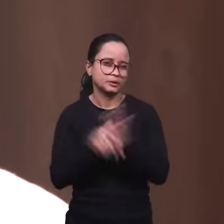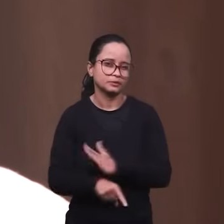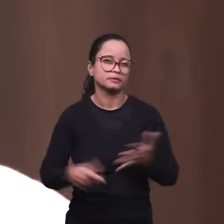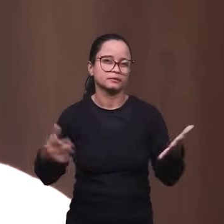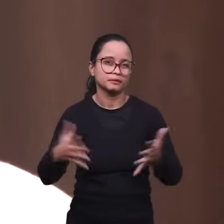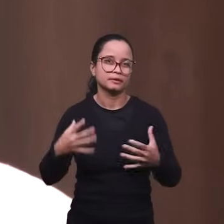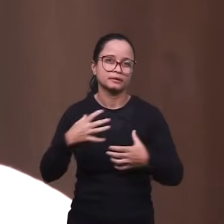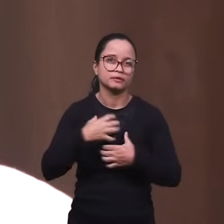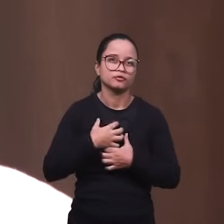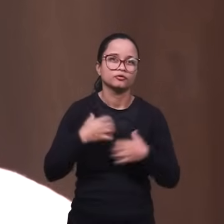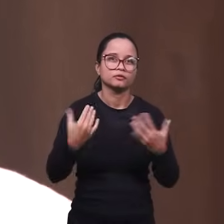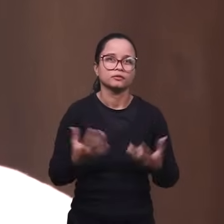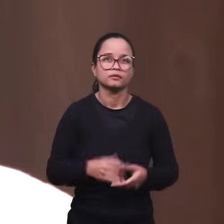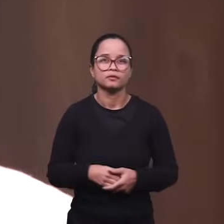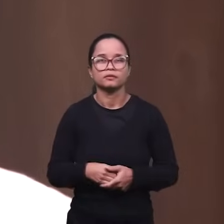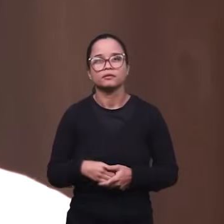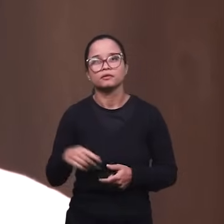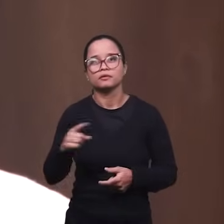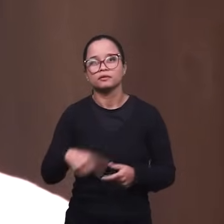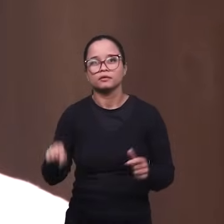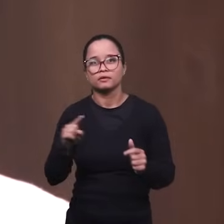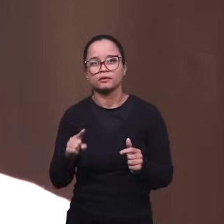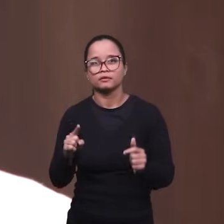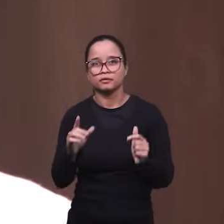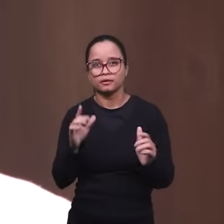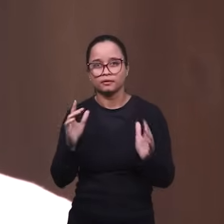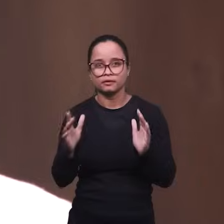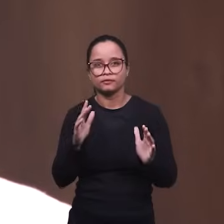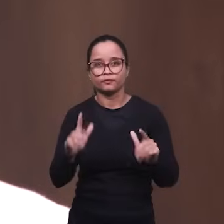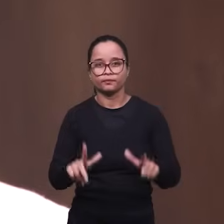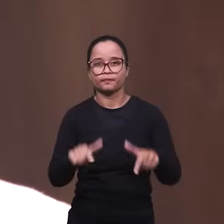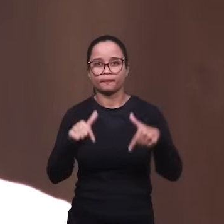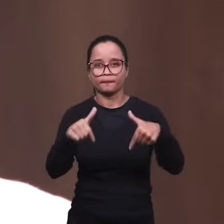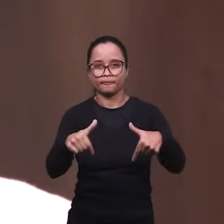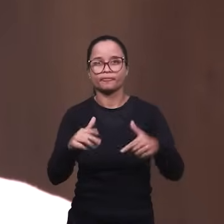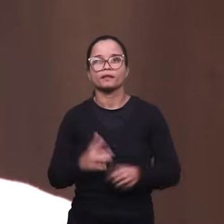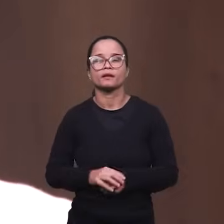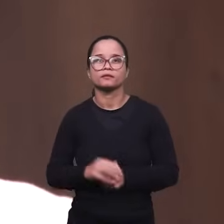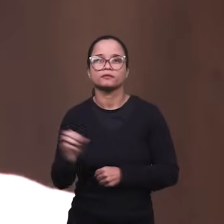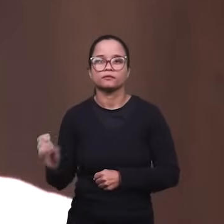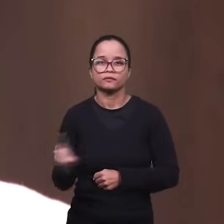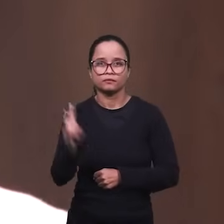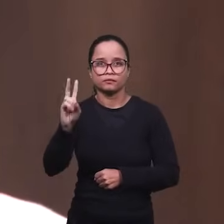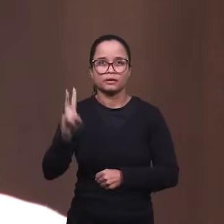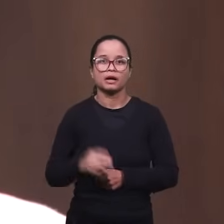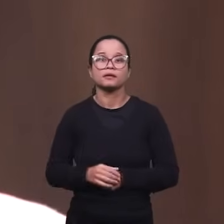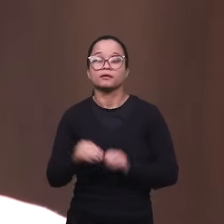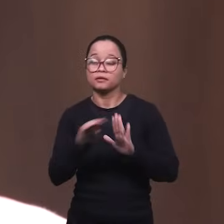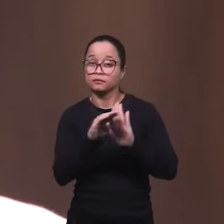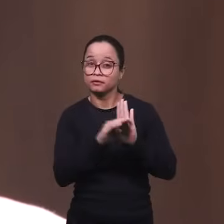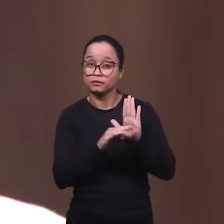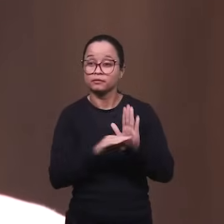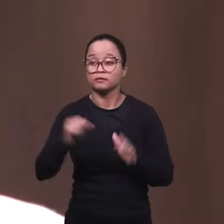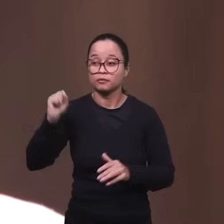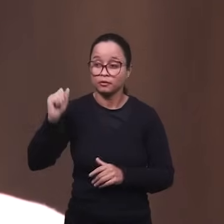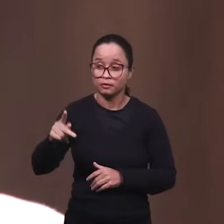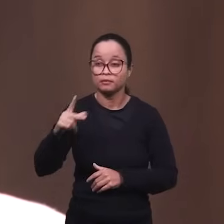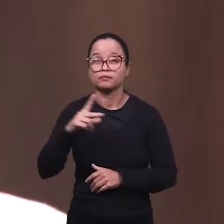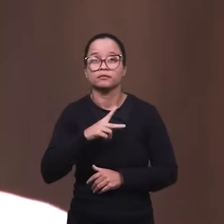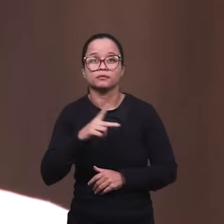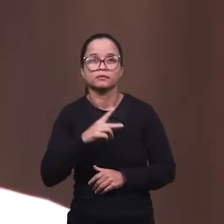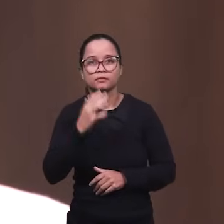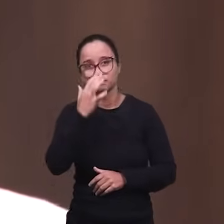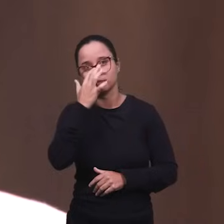sentido. Em um momento em que nós falamos tanto de ações, falamos de bolsa de valores, falamos até aqui no programa de aposentadoria